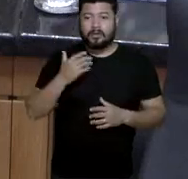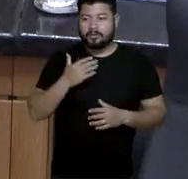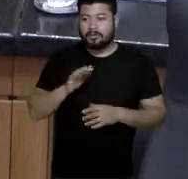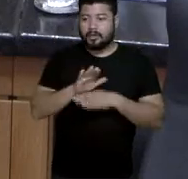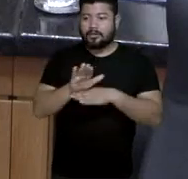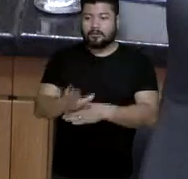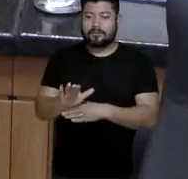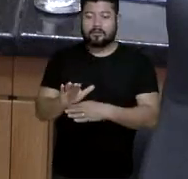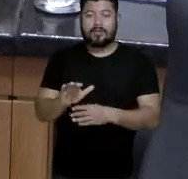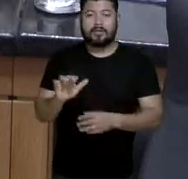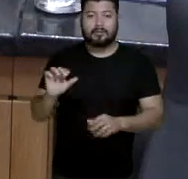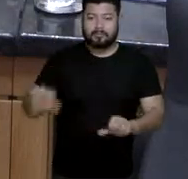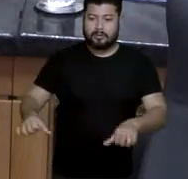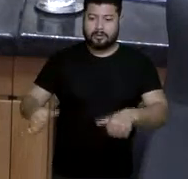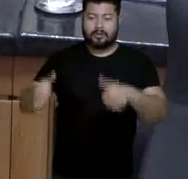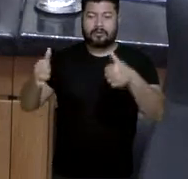garante